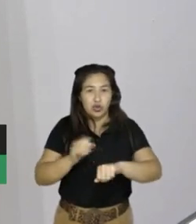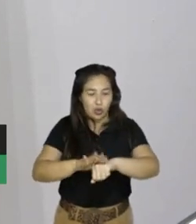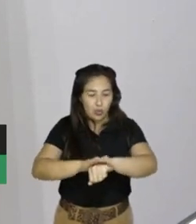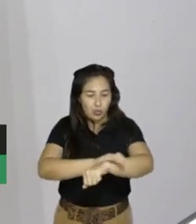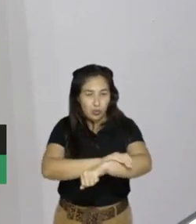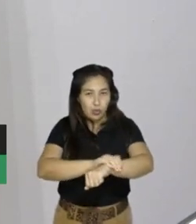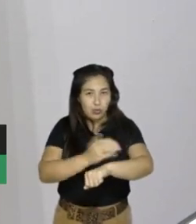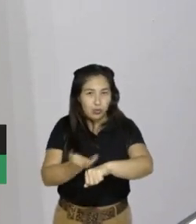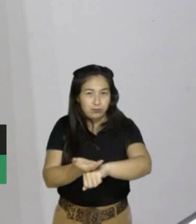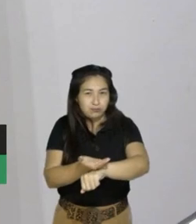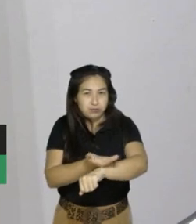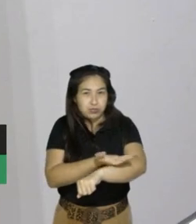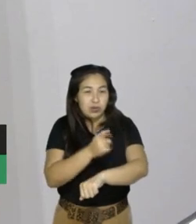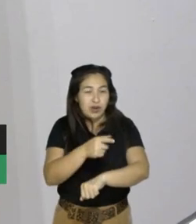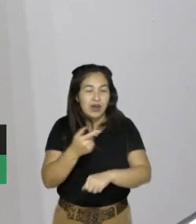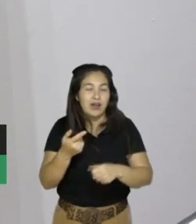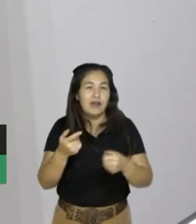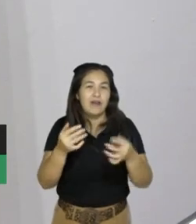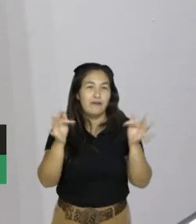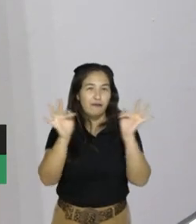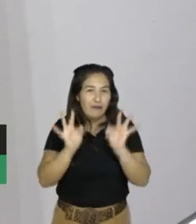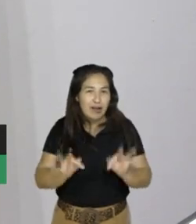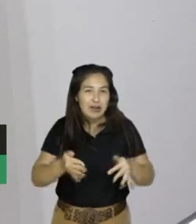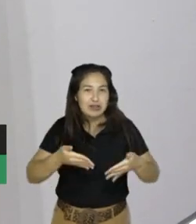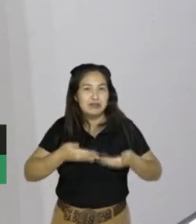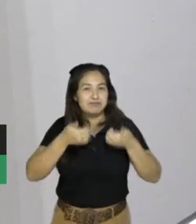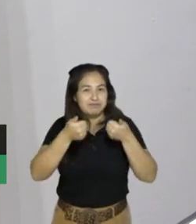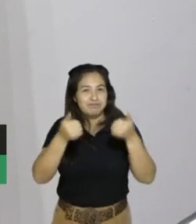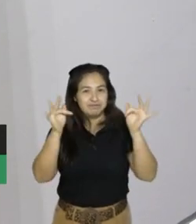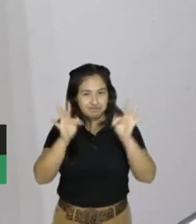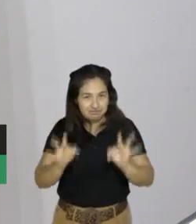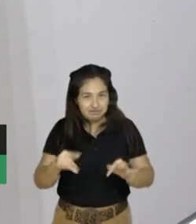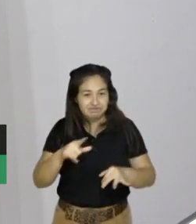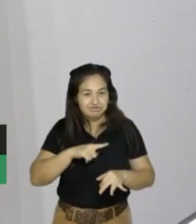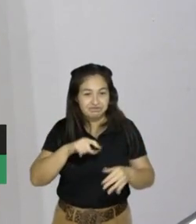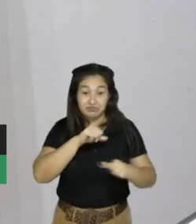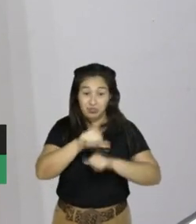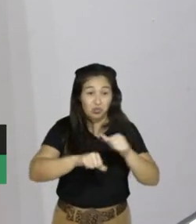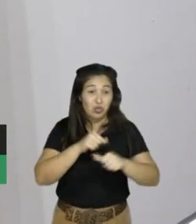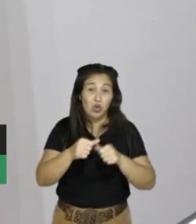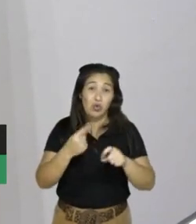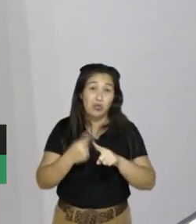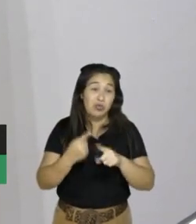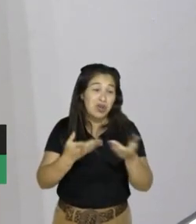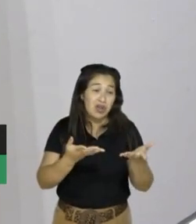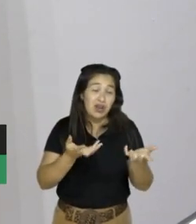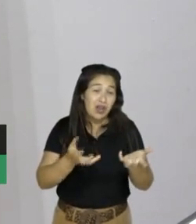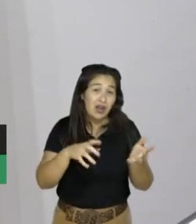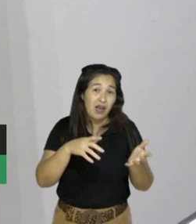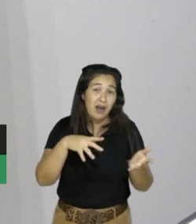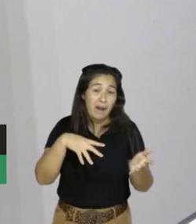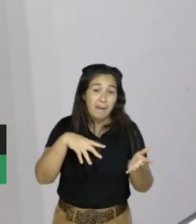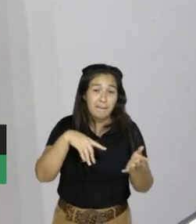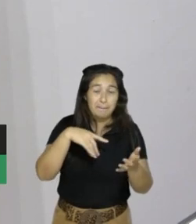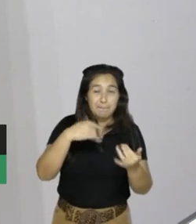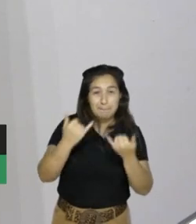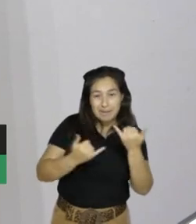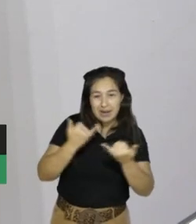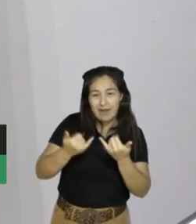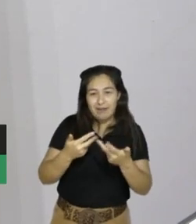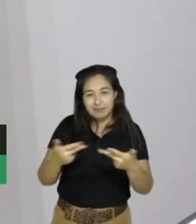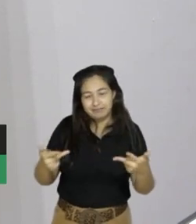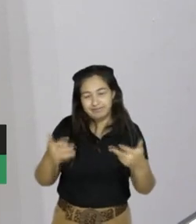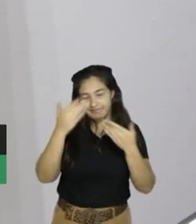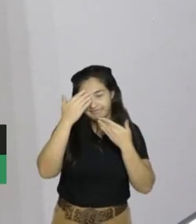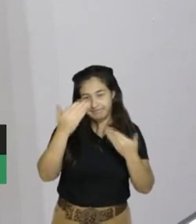mundo um animal feliz alegre contente com uma com o que ele quer fazer que é transmitir o amor e os ensinamentos então quero